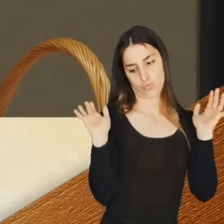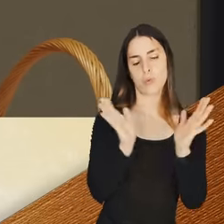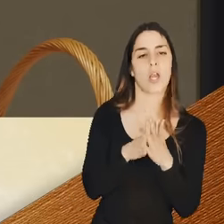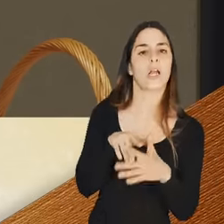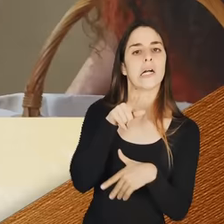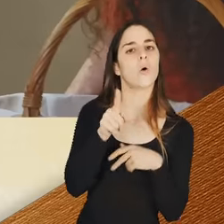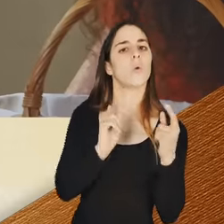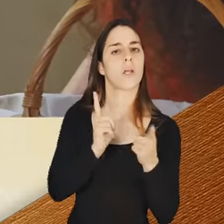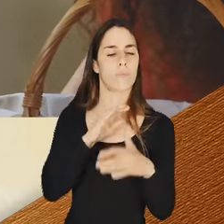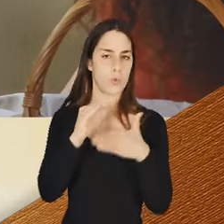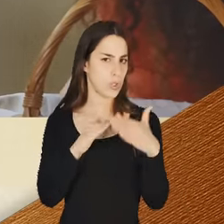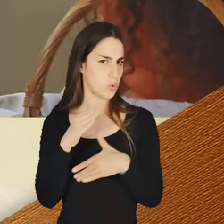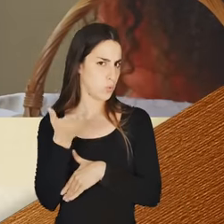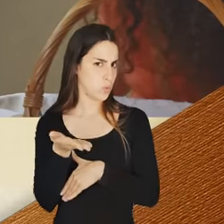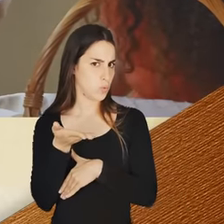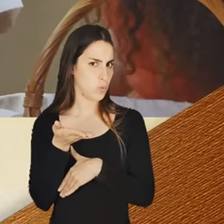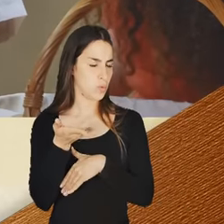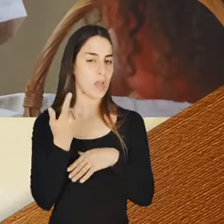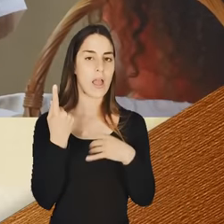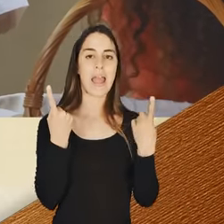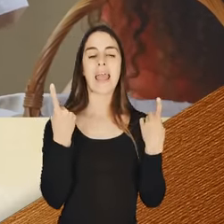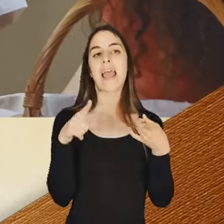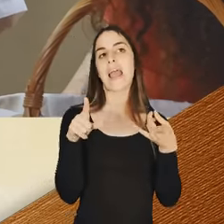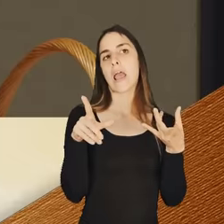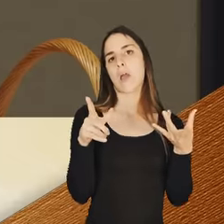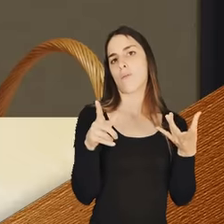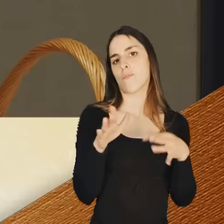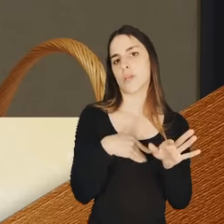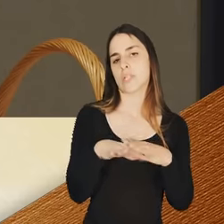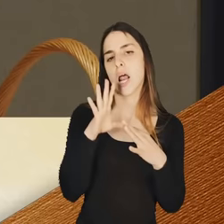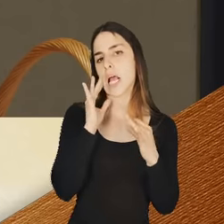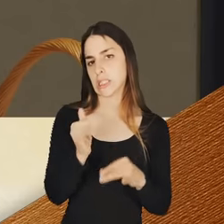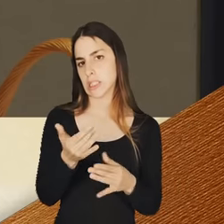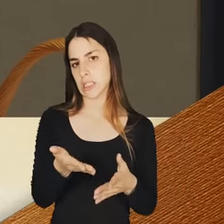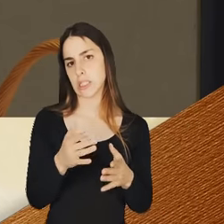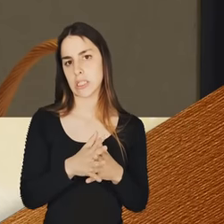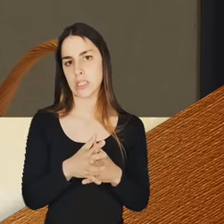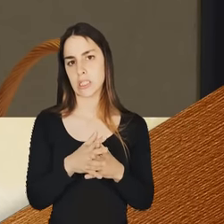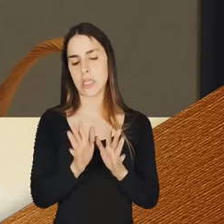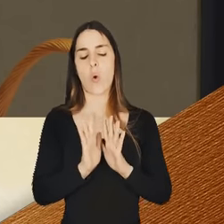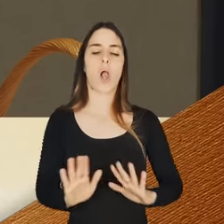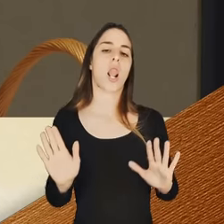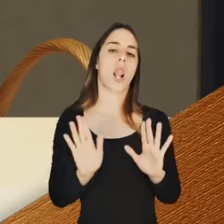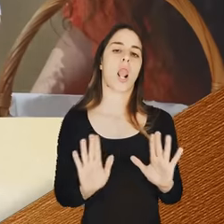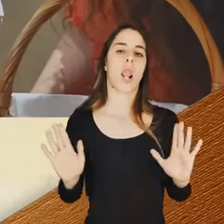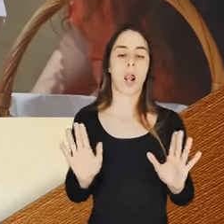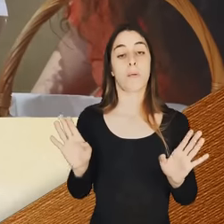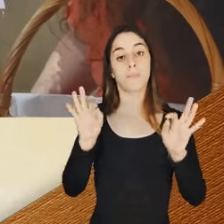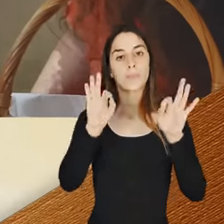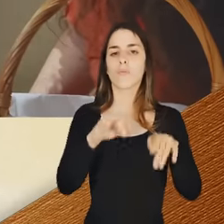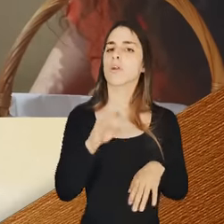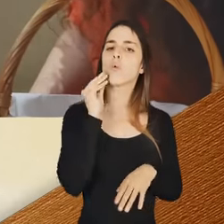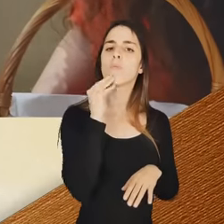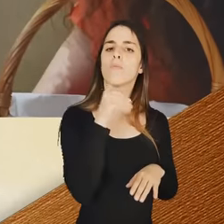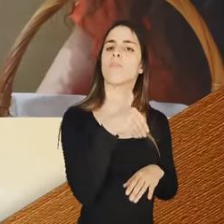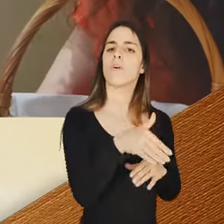processo? É mexer com a colher assim, em torno. E ter muita calma. Mas no final, como é que achas? Isto vai ficar bom?